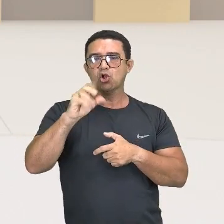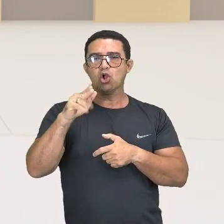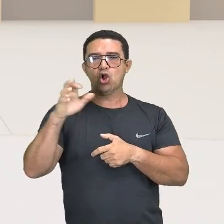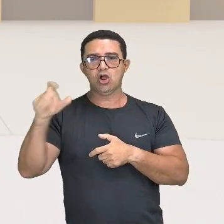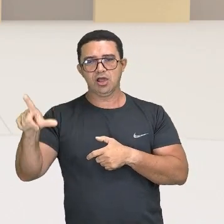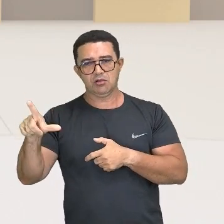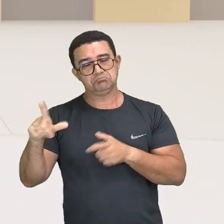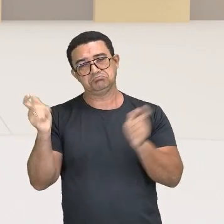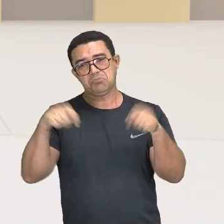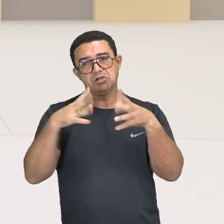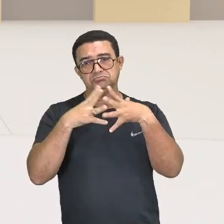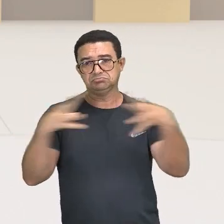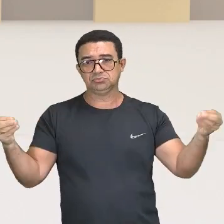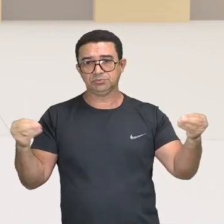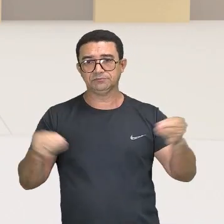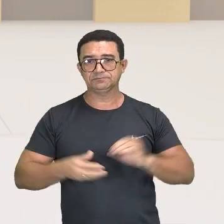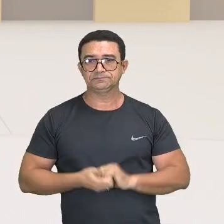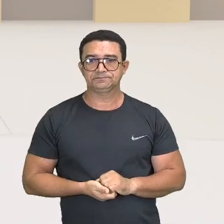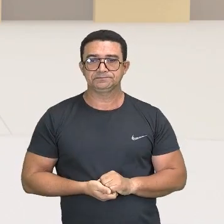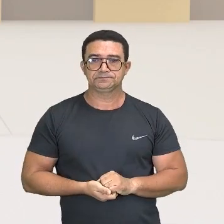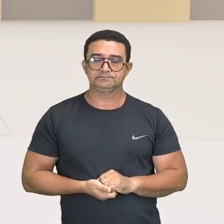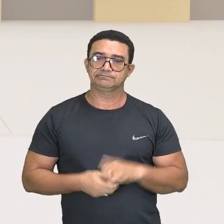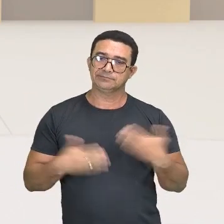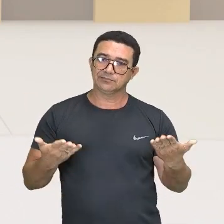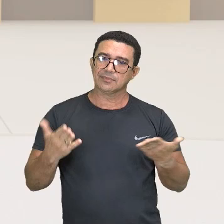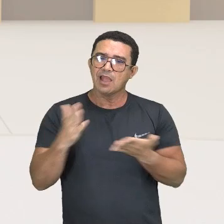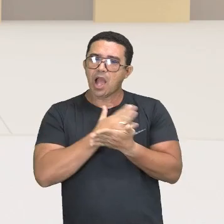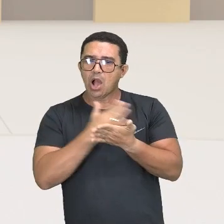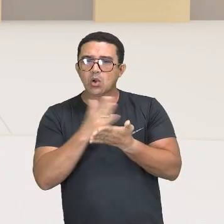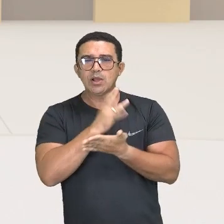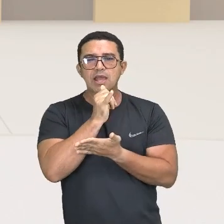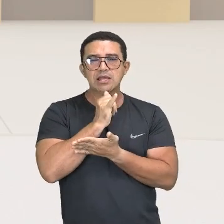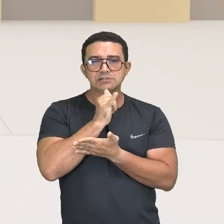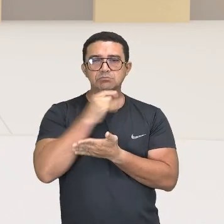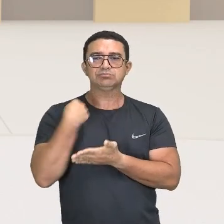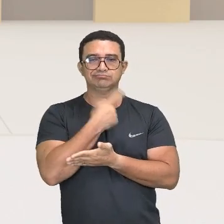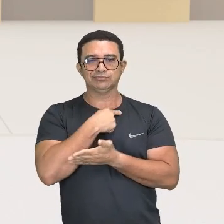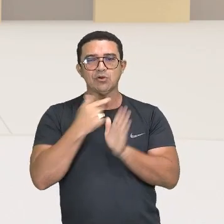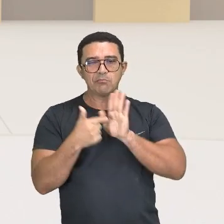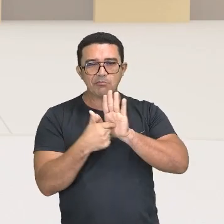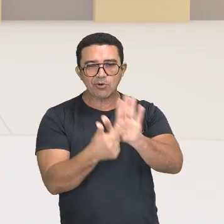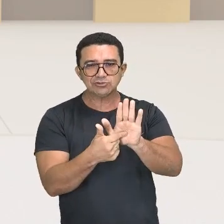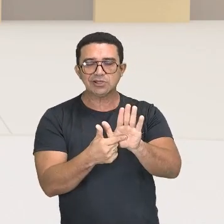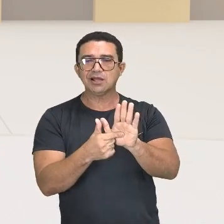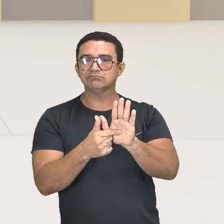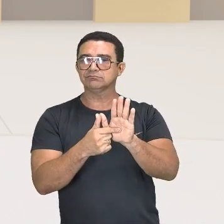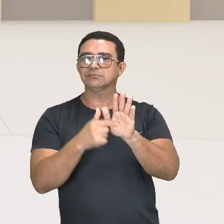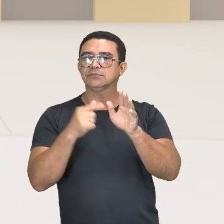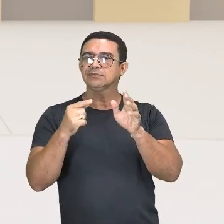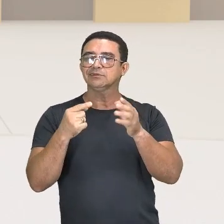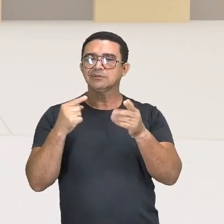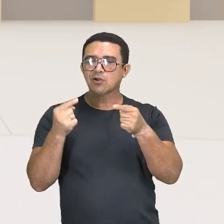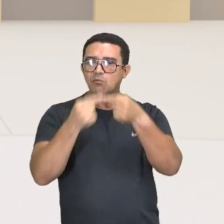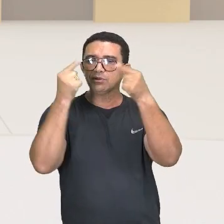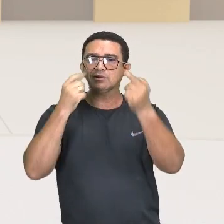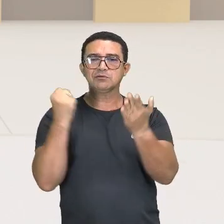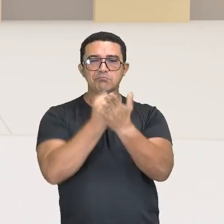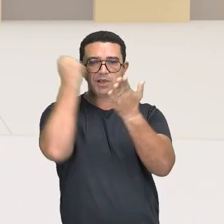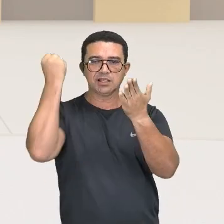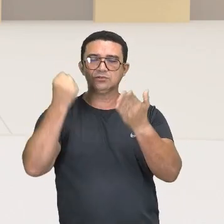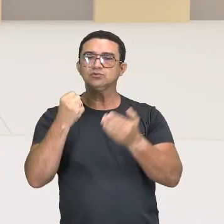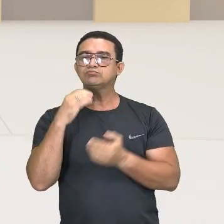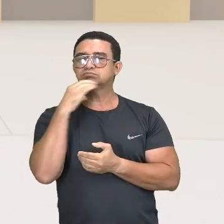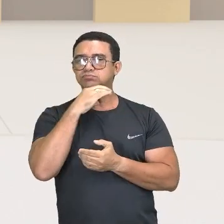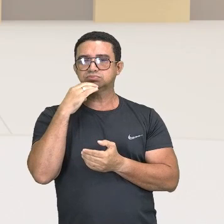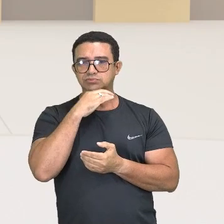a gente pôde observar, certo? Então, são alguns exemplos aí que a gente traz, né, relacionado com esses impactos do aquecimento